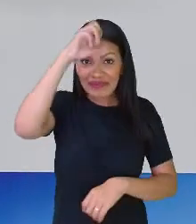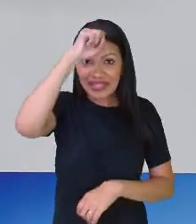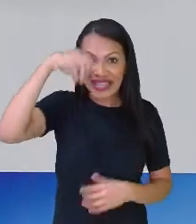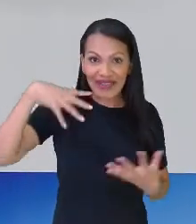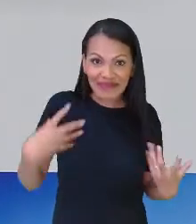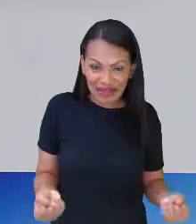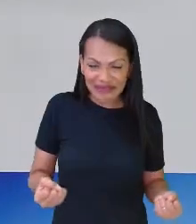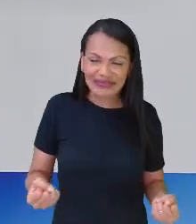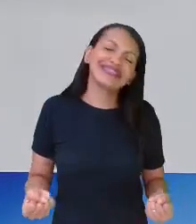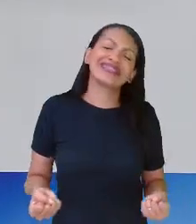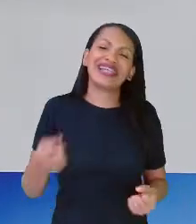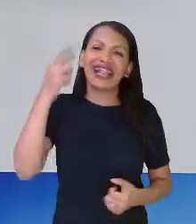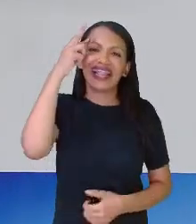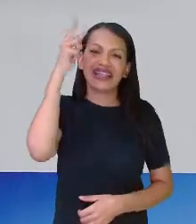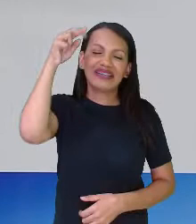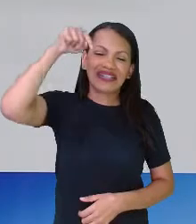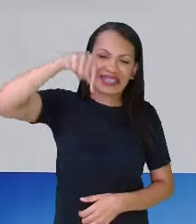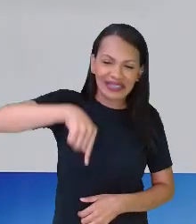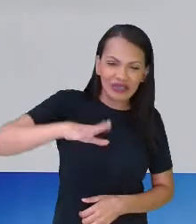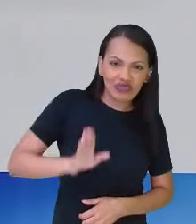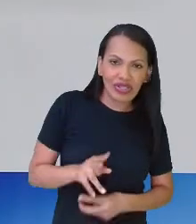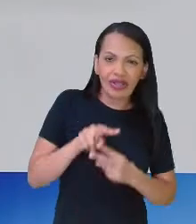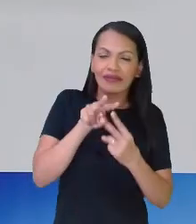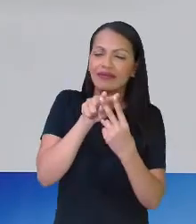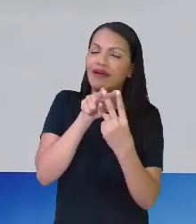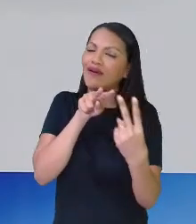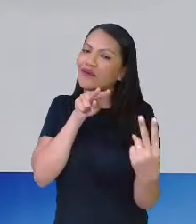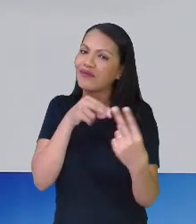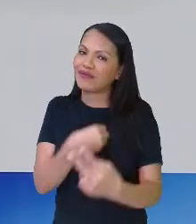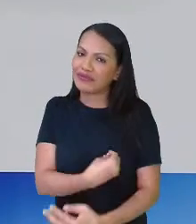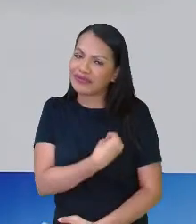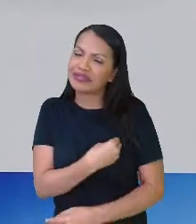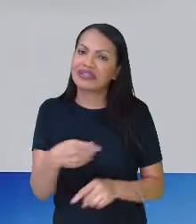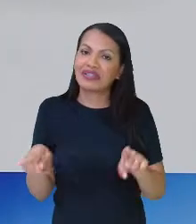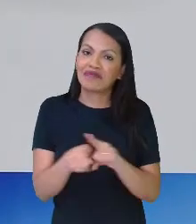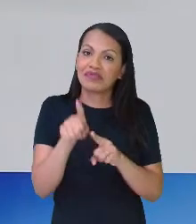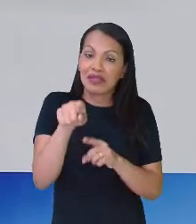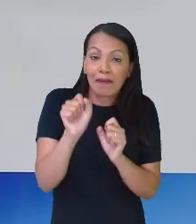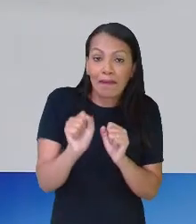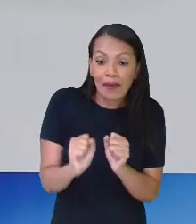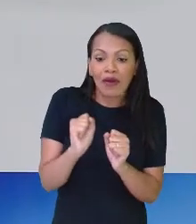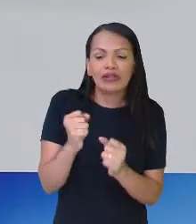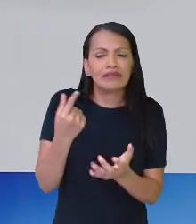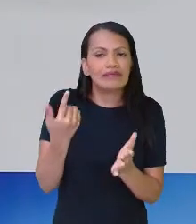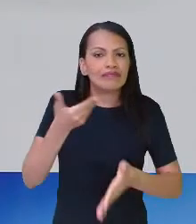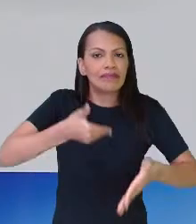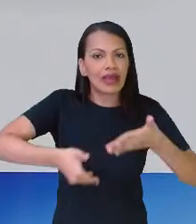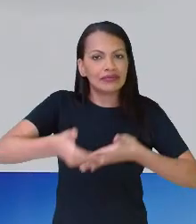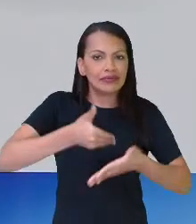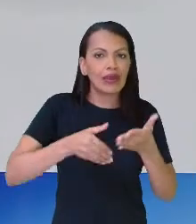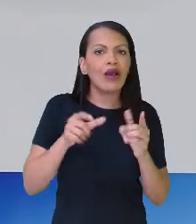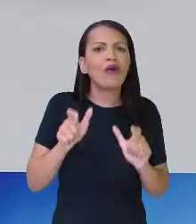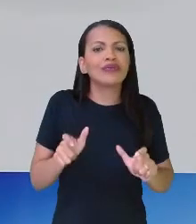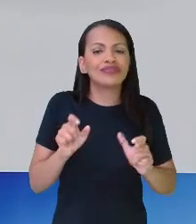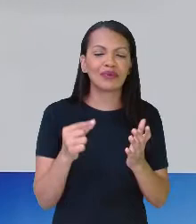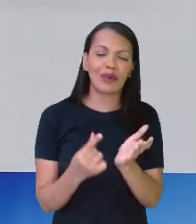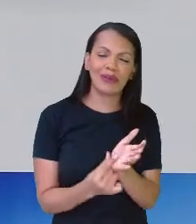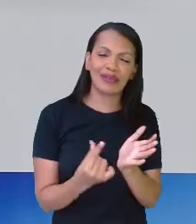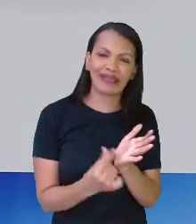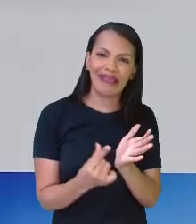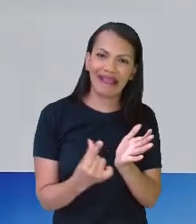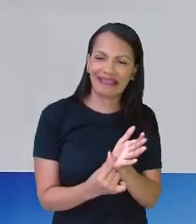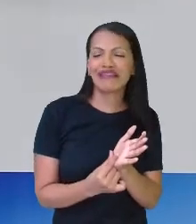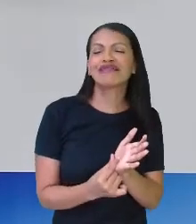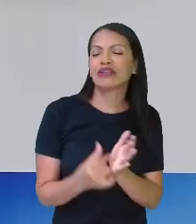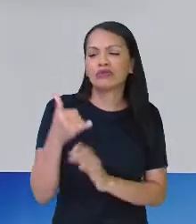mais? Lembrando a vocês que aqui a gente está no ao vivo, mas também vocês podem baixar o aplicativo no celular ou no tablet